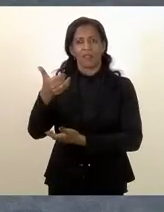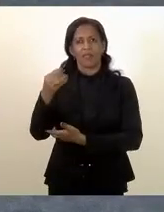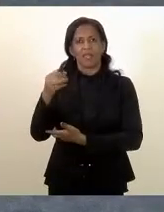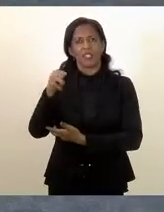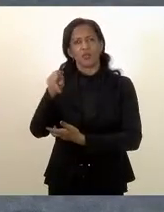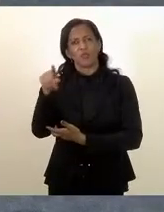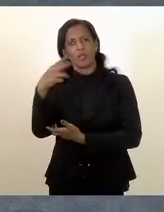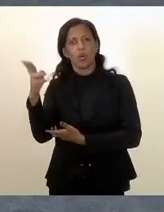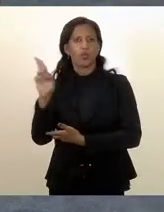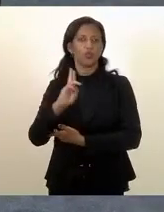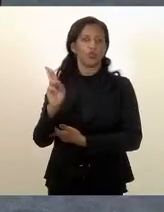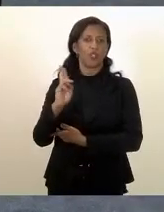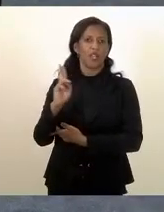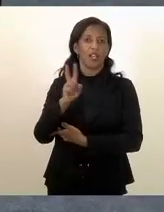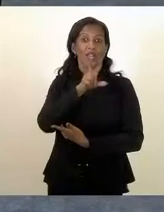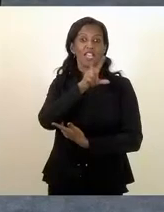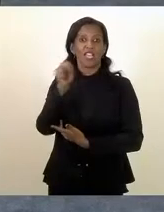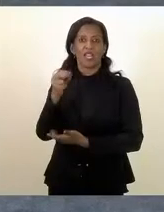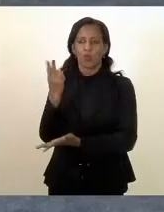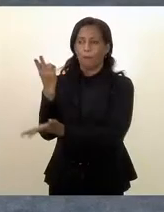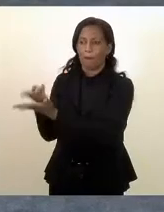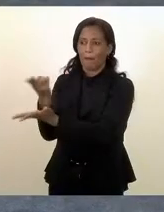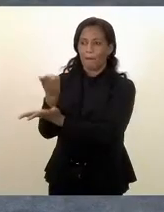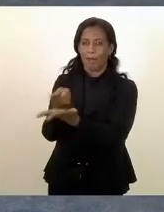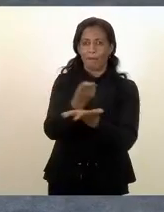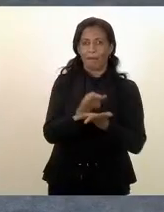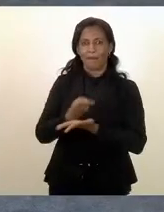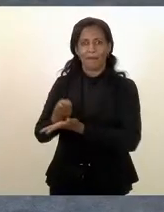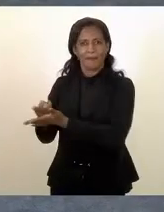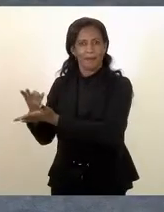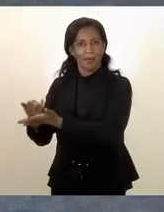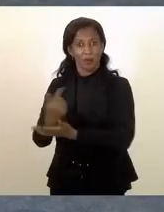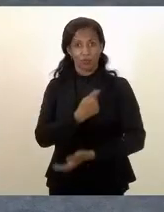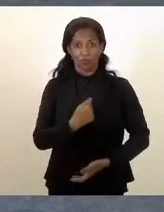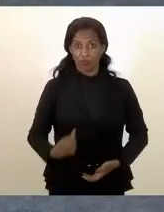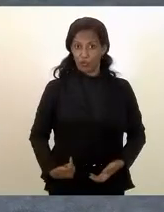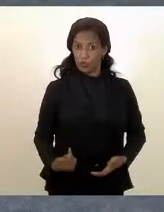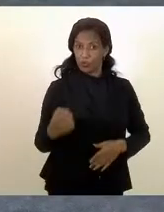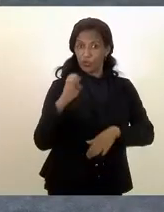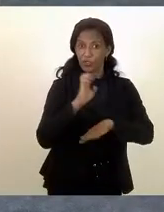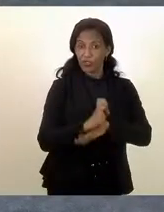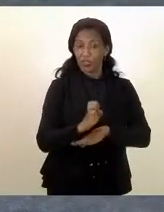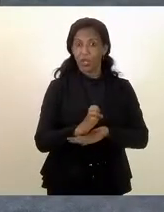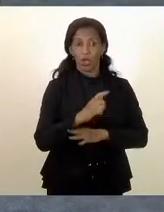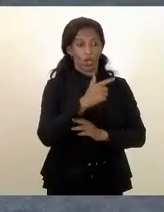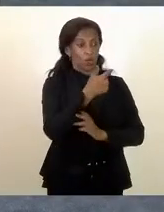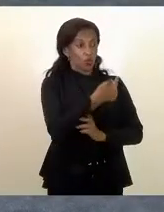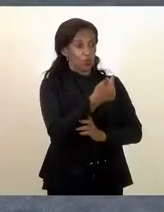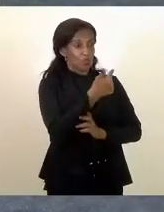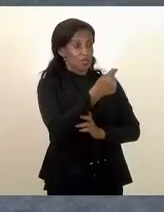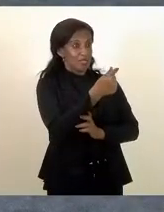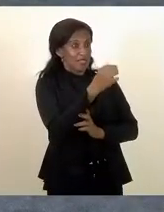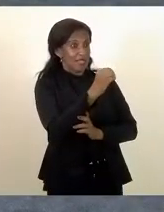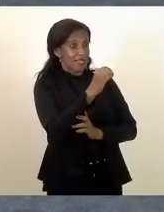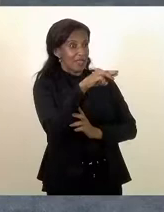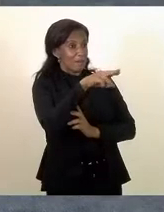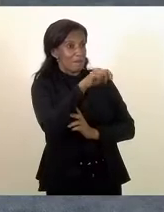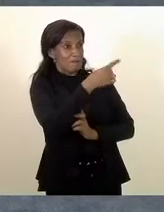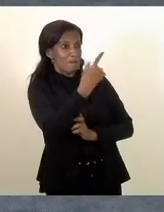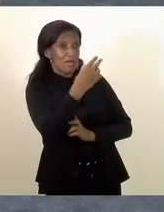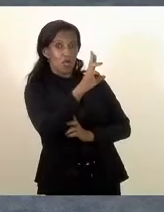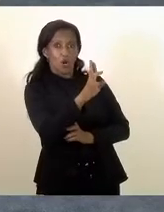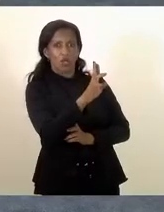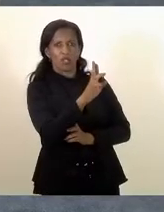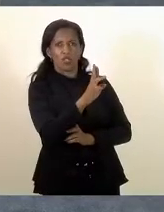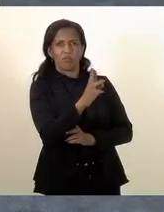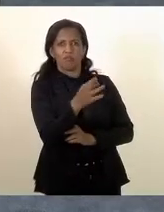montar um hospital com 500 leitos o governo estadual gastou 270 milhões só